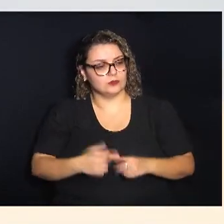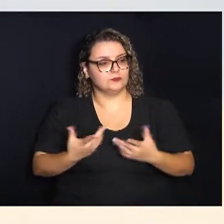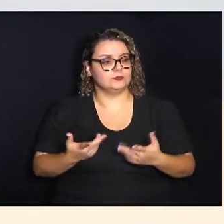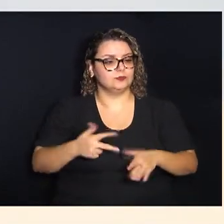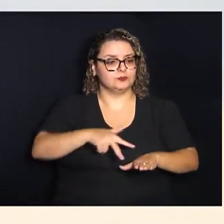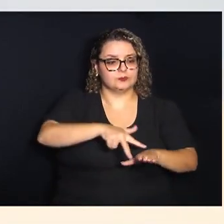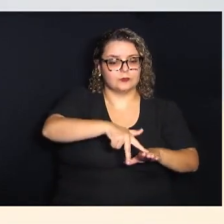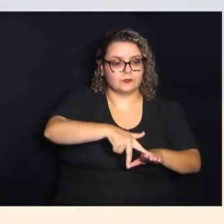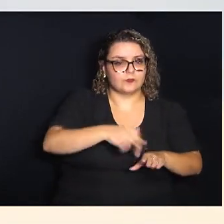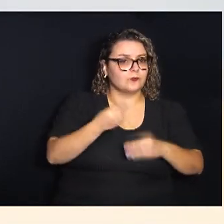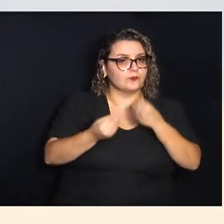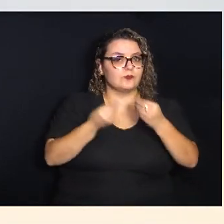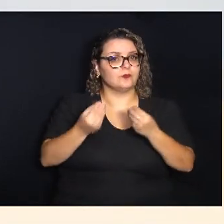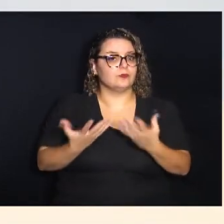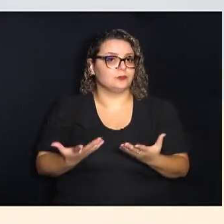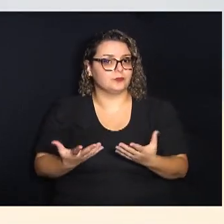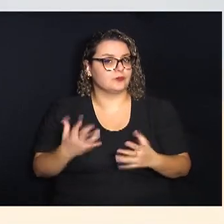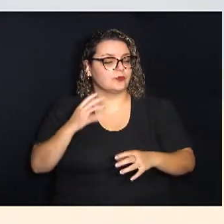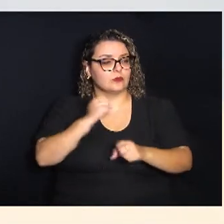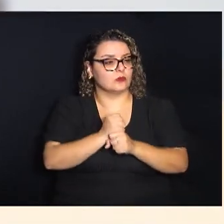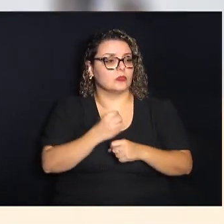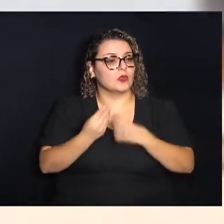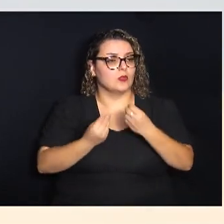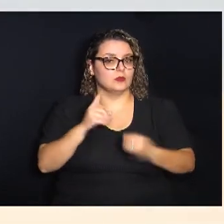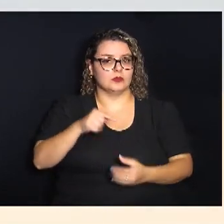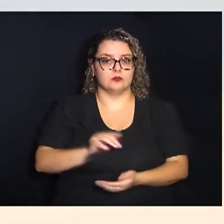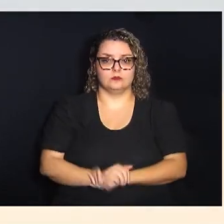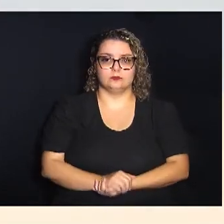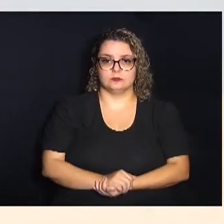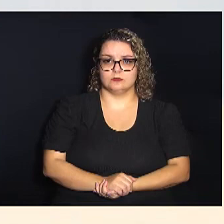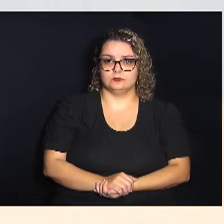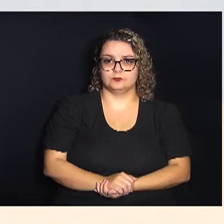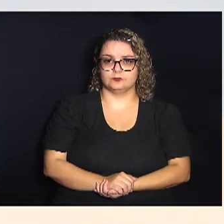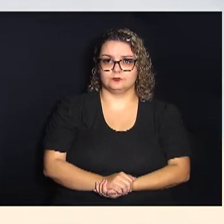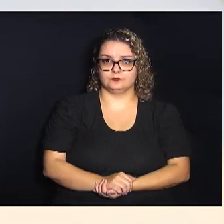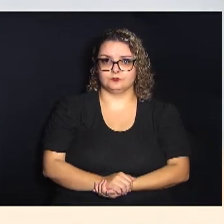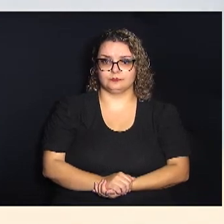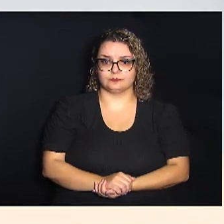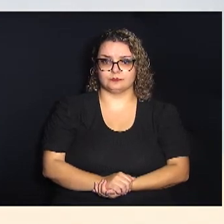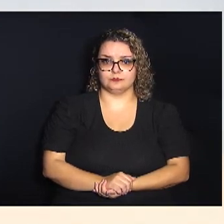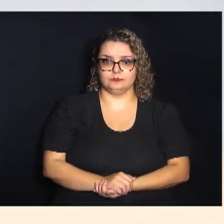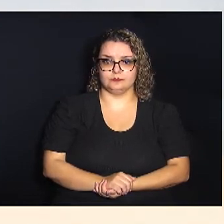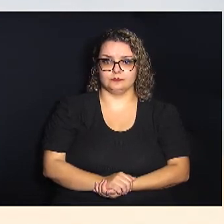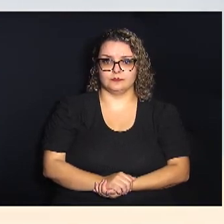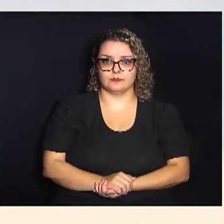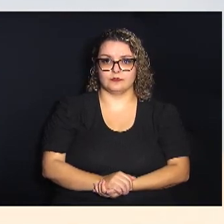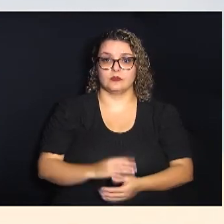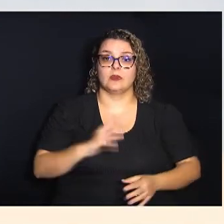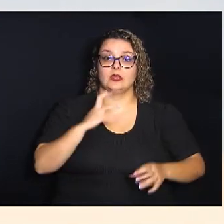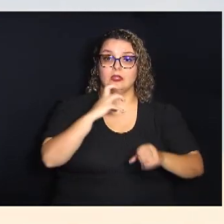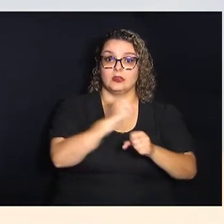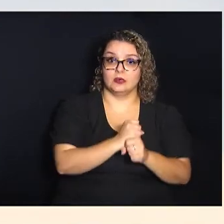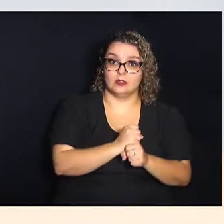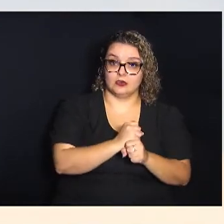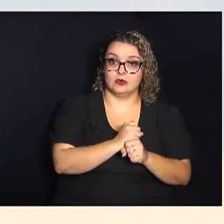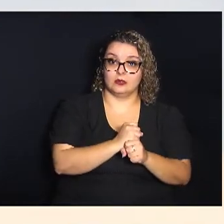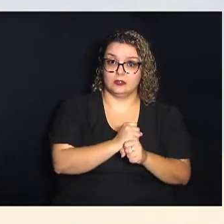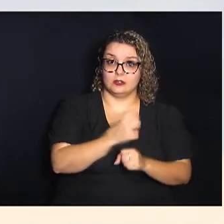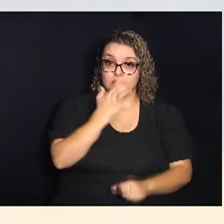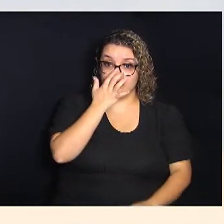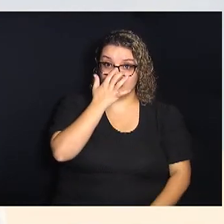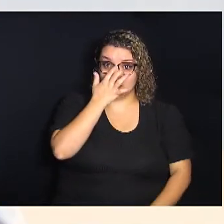skatista, como que é a pontuação? Como que seria isso? A parte pontuação, eu não